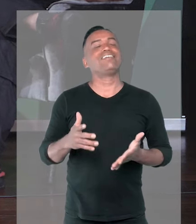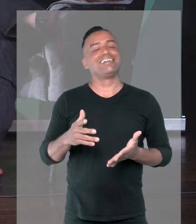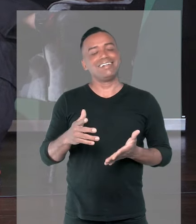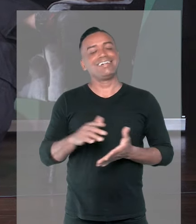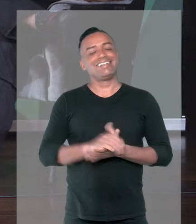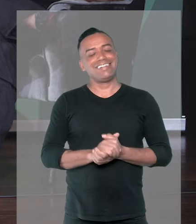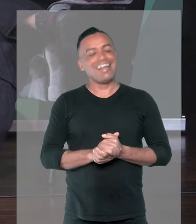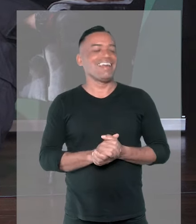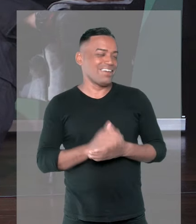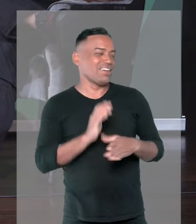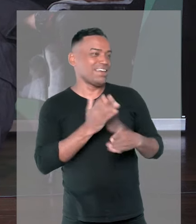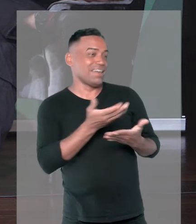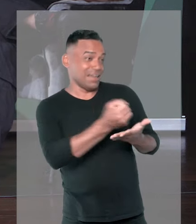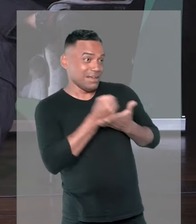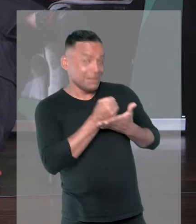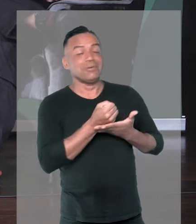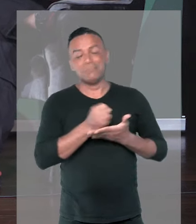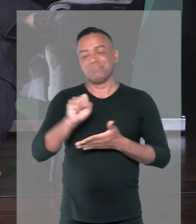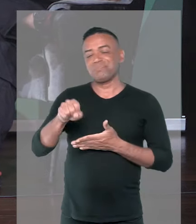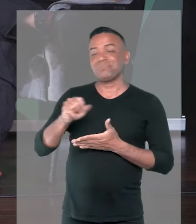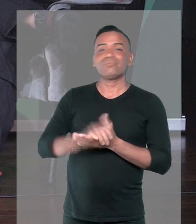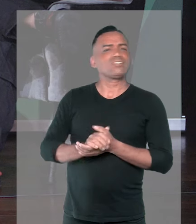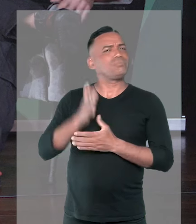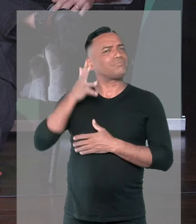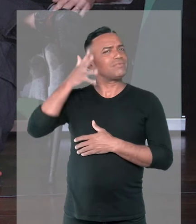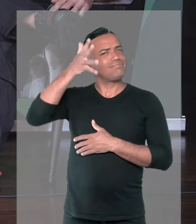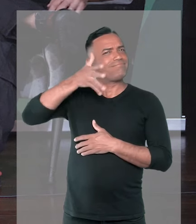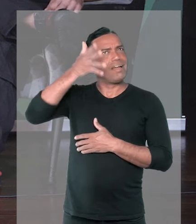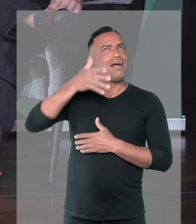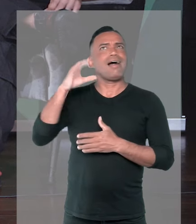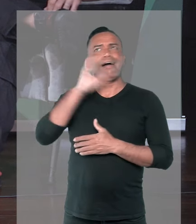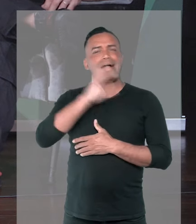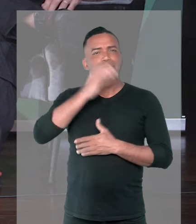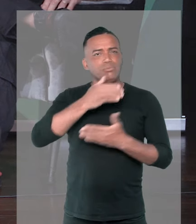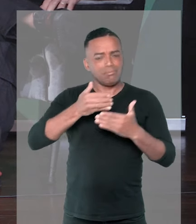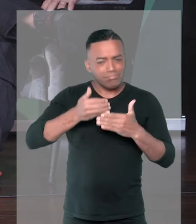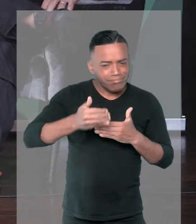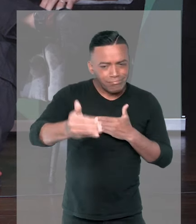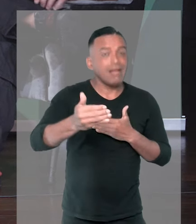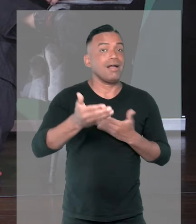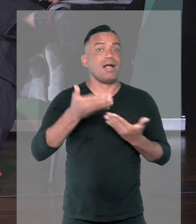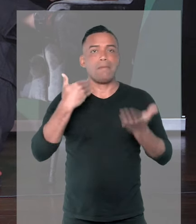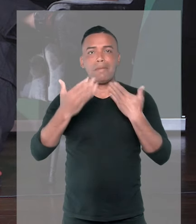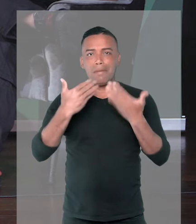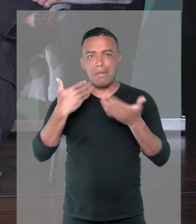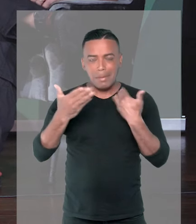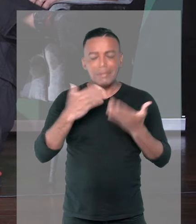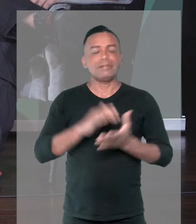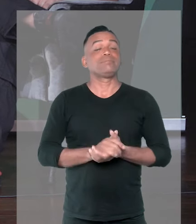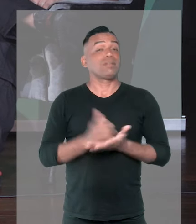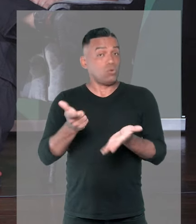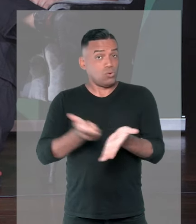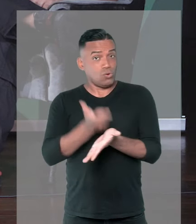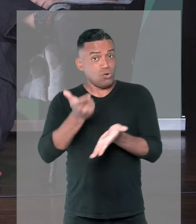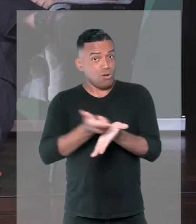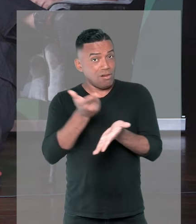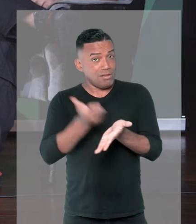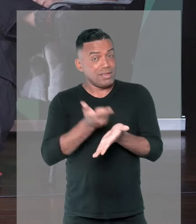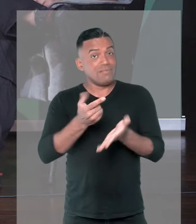tudo eh para falar rapidamente para introduzir a conversa aqui eh esse livro